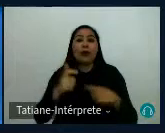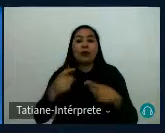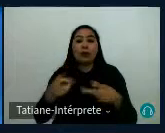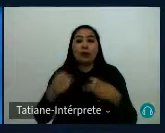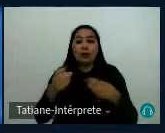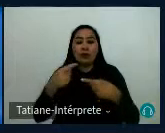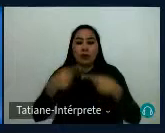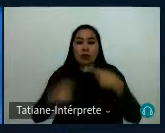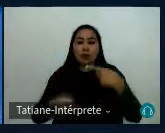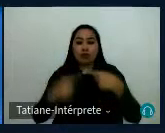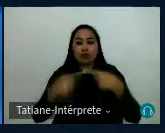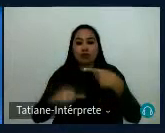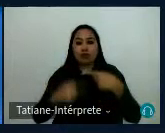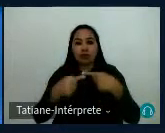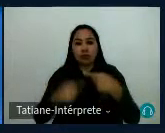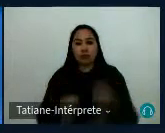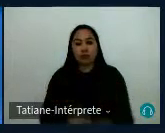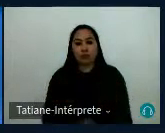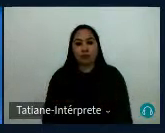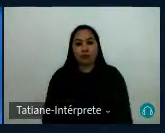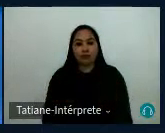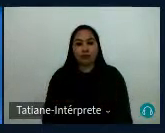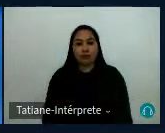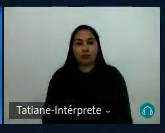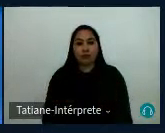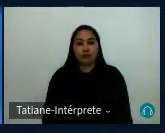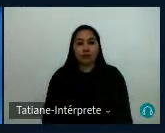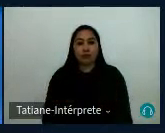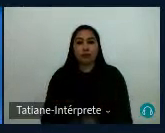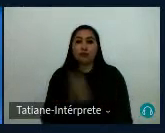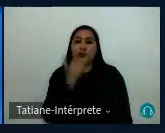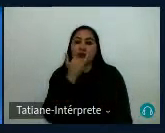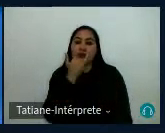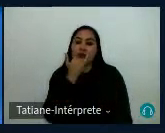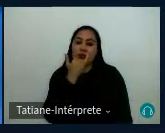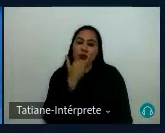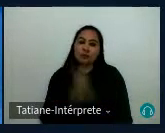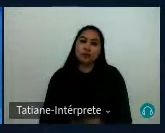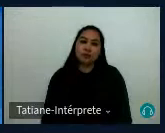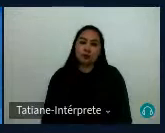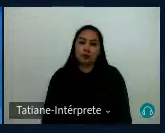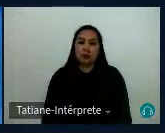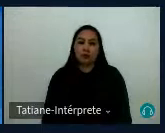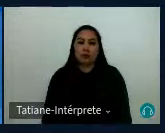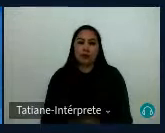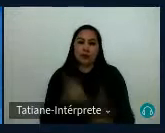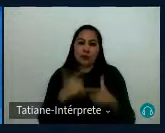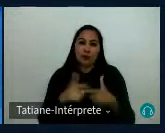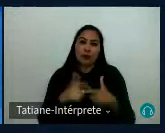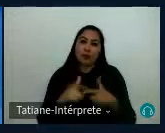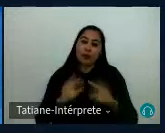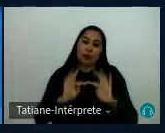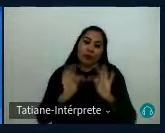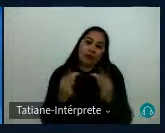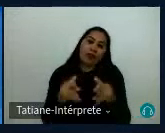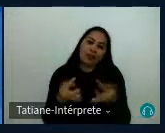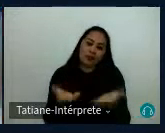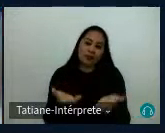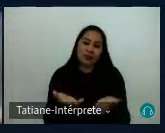caiu. Então, vamos dar prosseguimento. Desculpa, pessoal. Problemas técnicos alheios à nossa